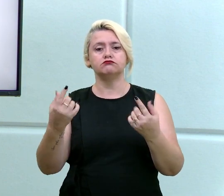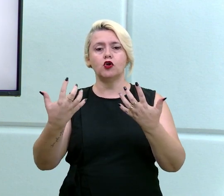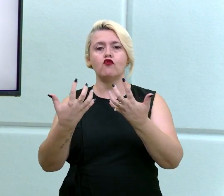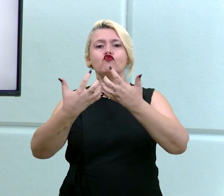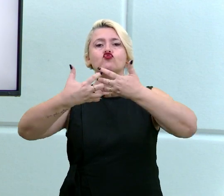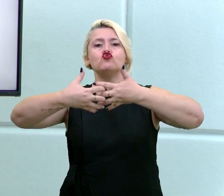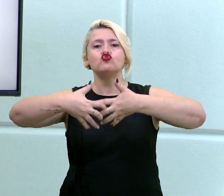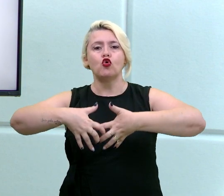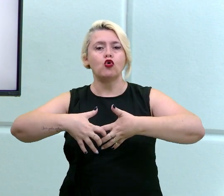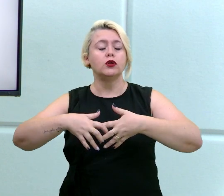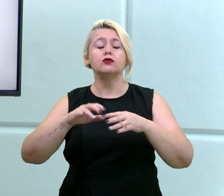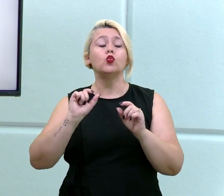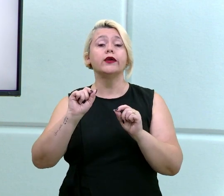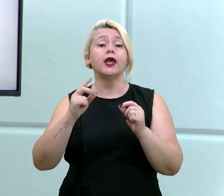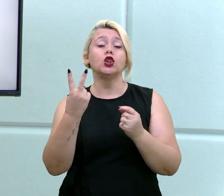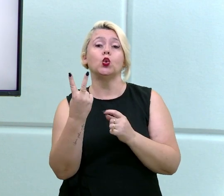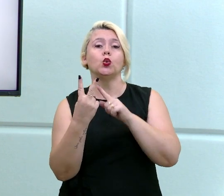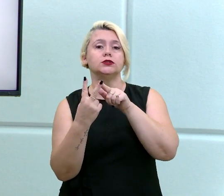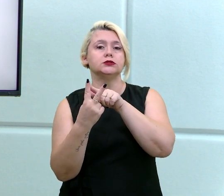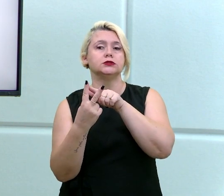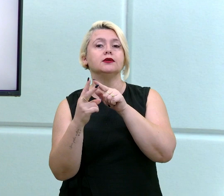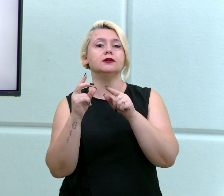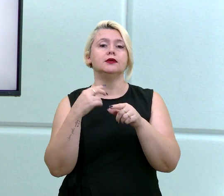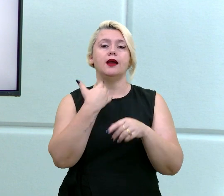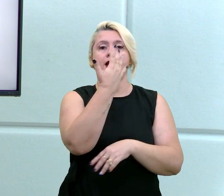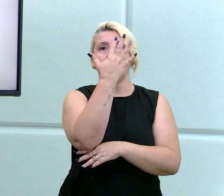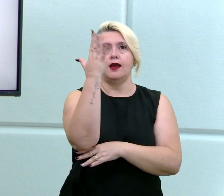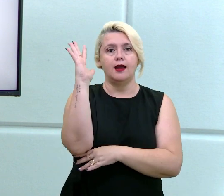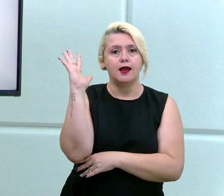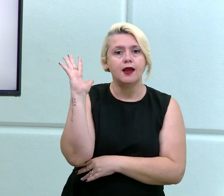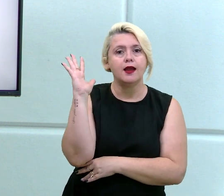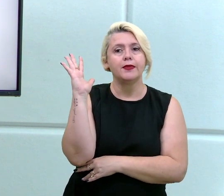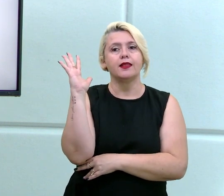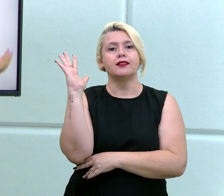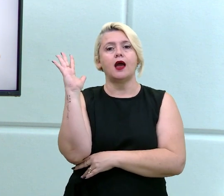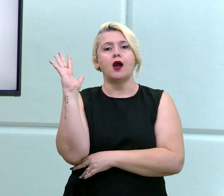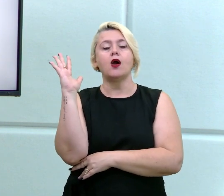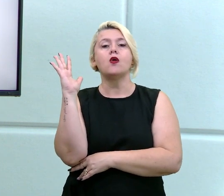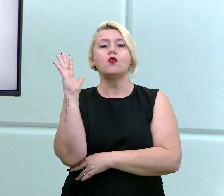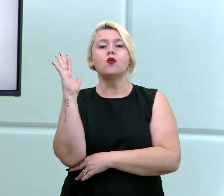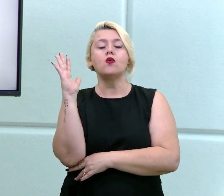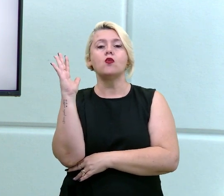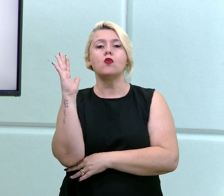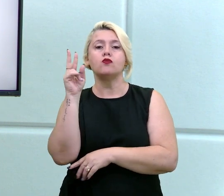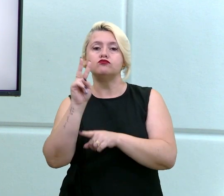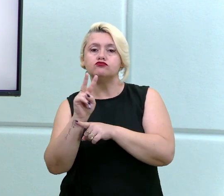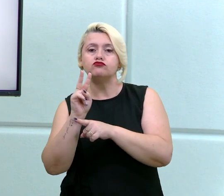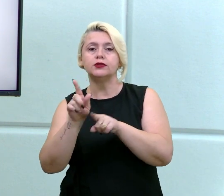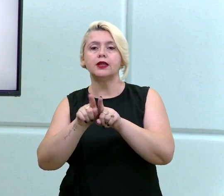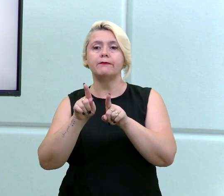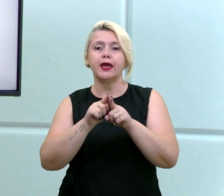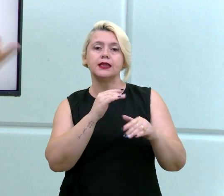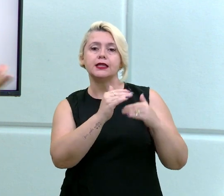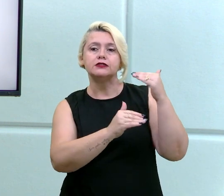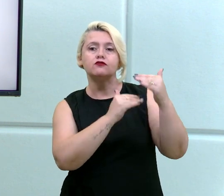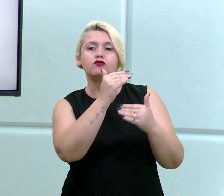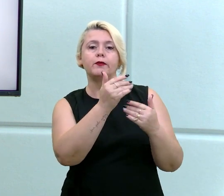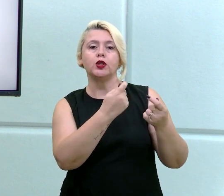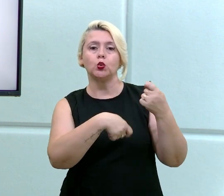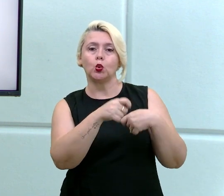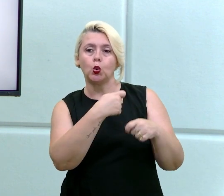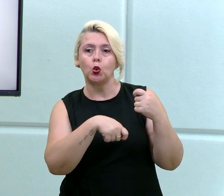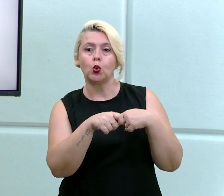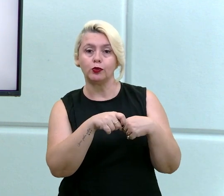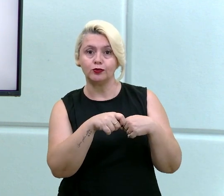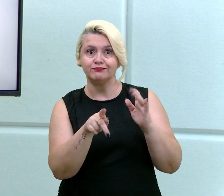Que duas coisas seriam essas? A preservação ambiental e o desenvolvimento econômico, né? O desenvolvimento do